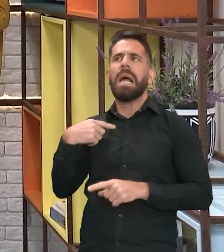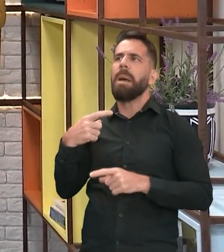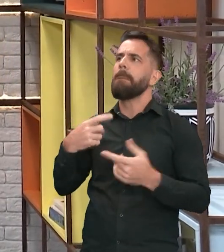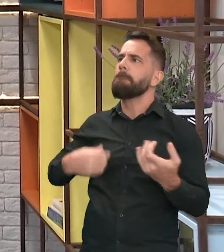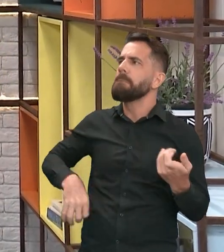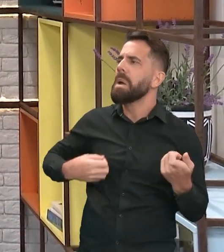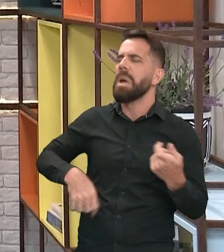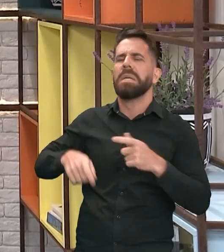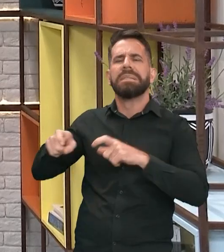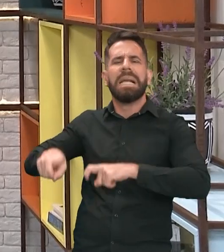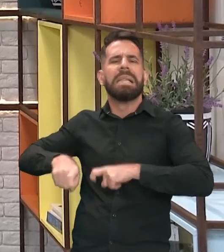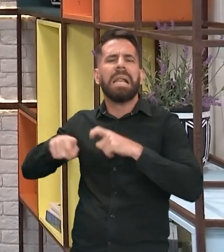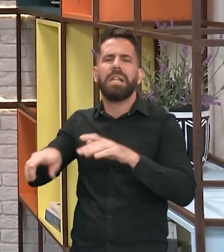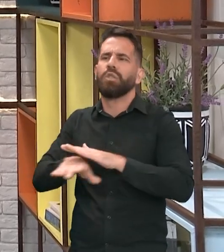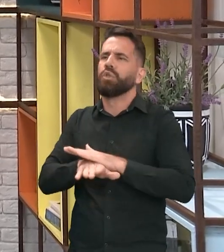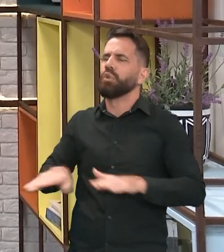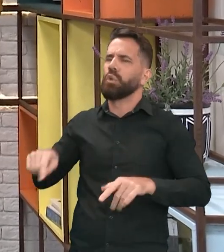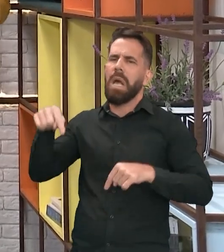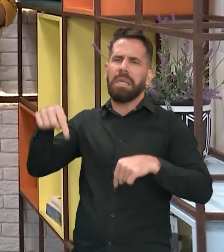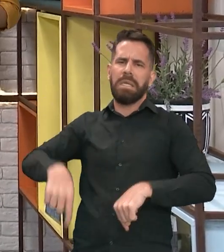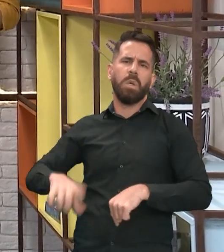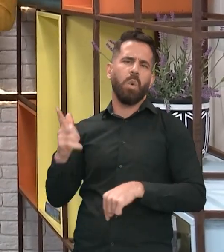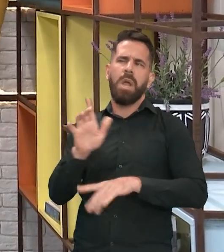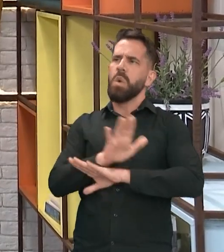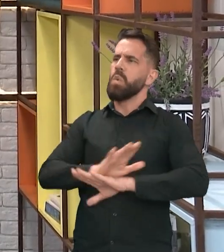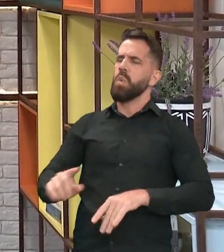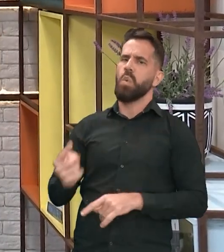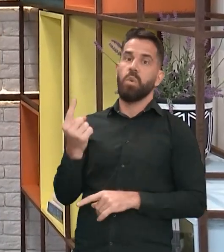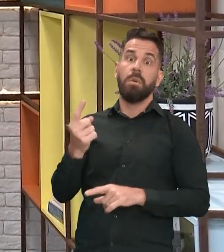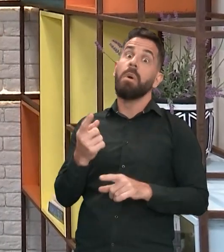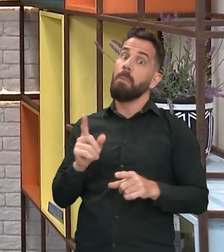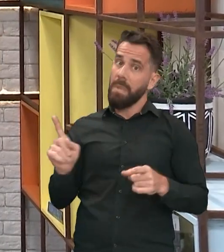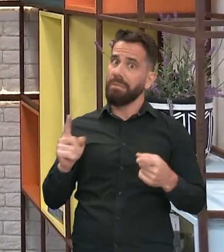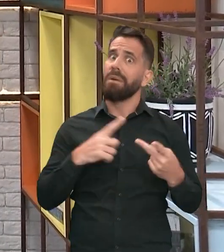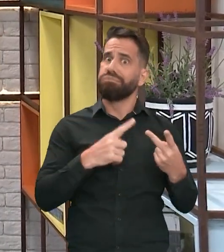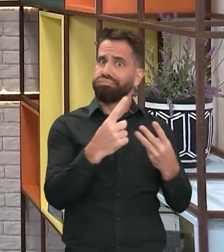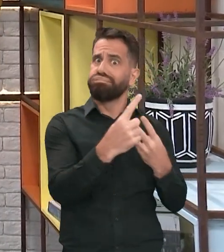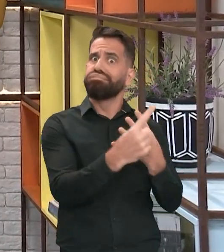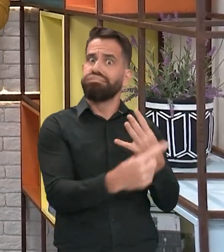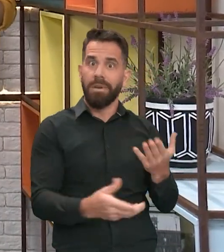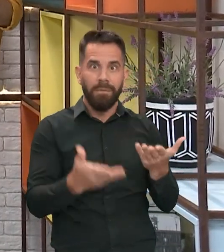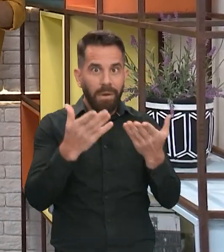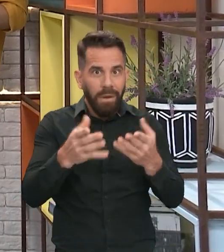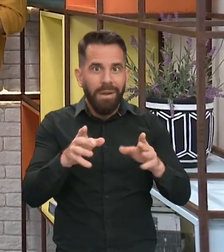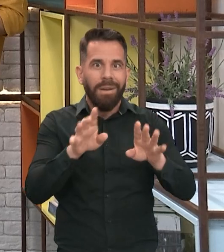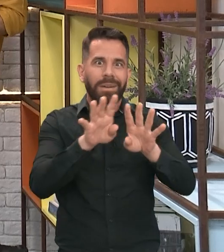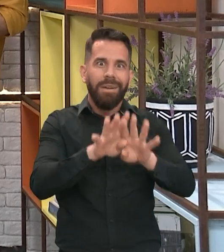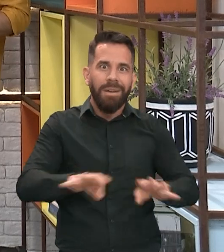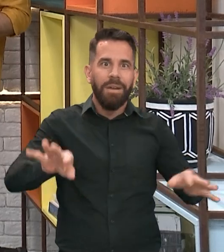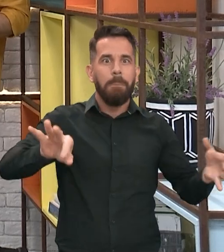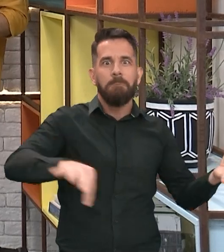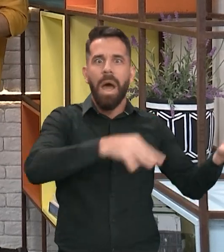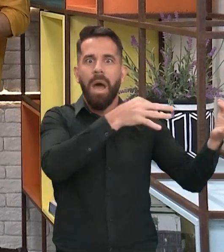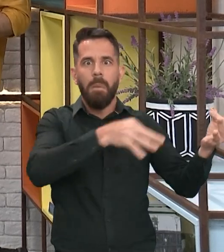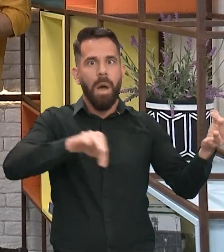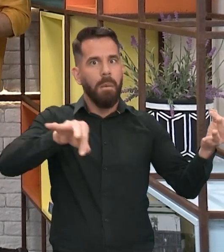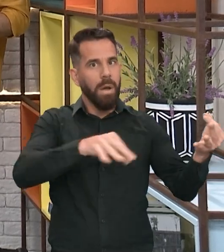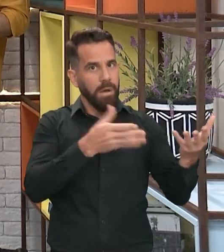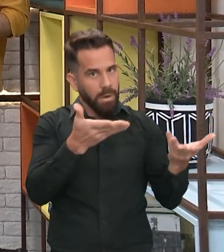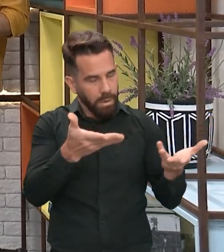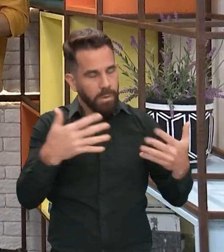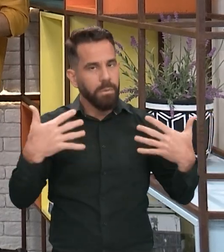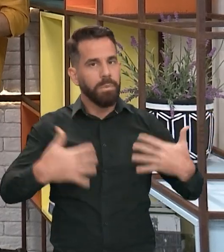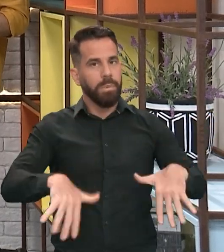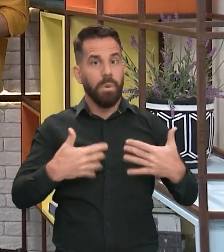de maior acesso aqui em Goiânia, mas nós temos música clássica também, e essa é, inclusive, a dica de hoje que a